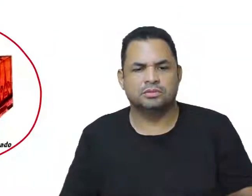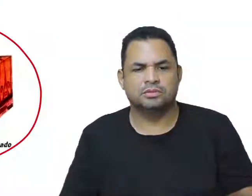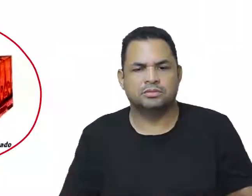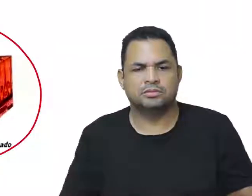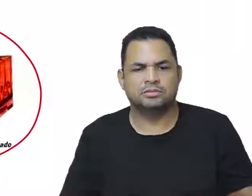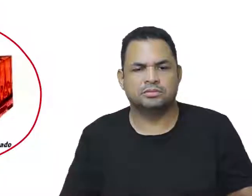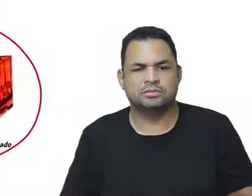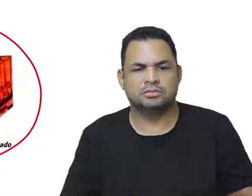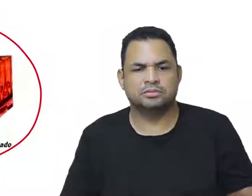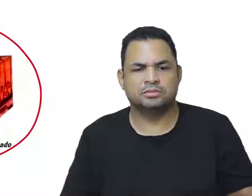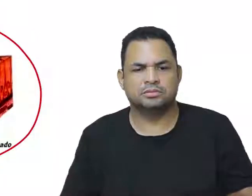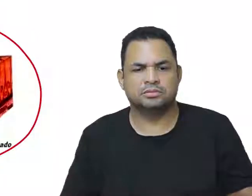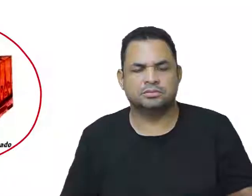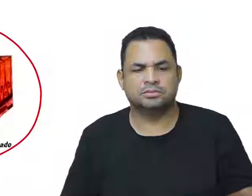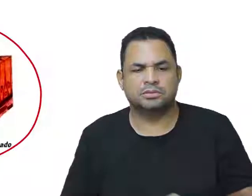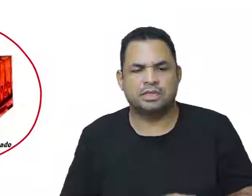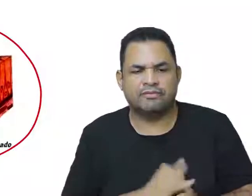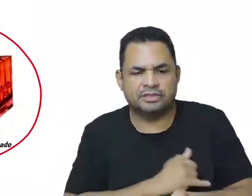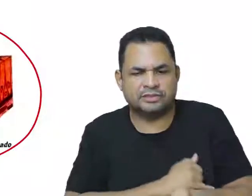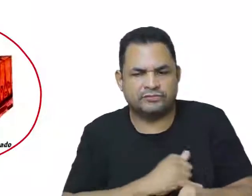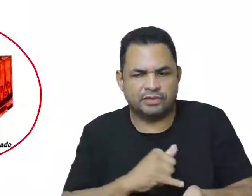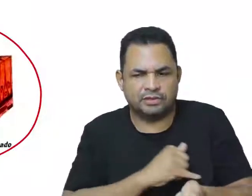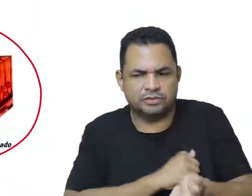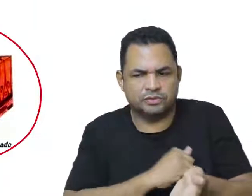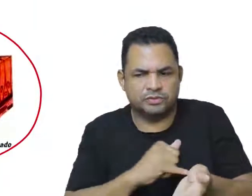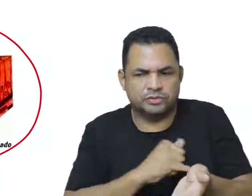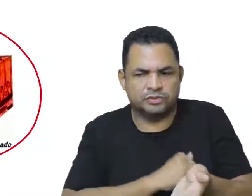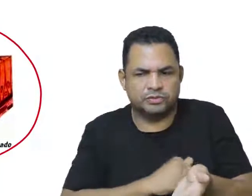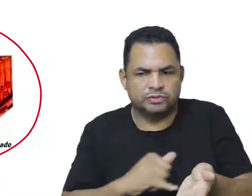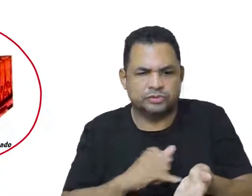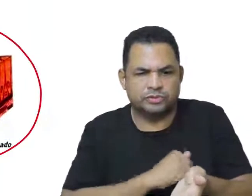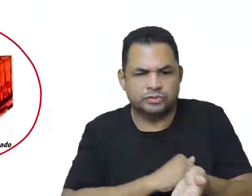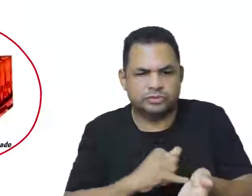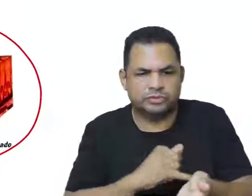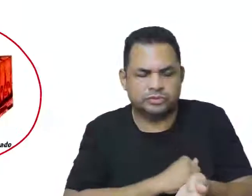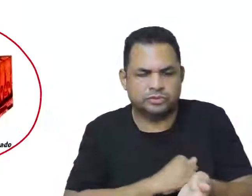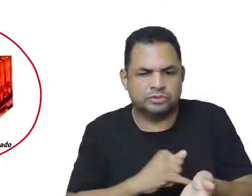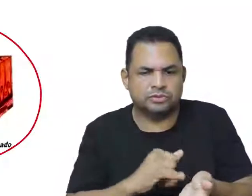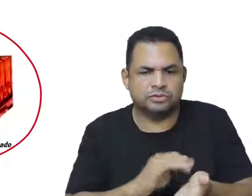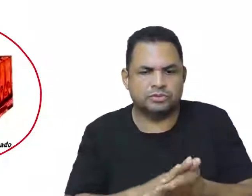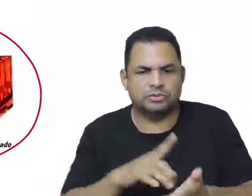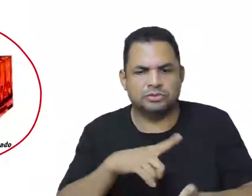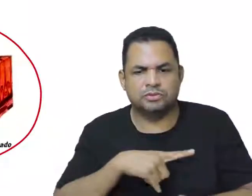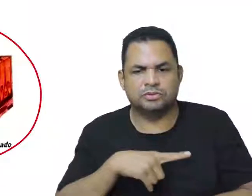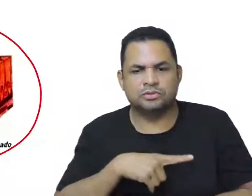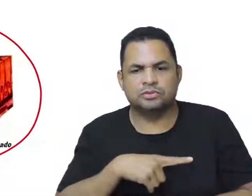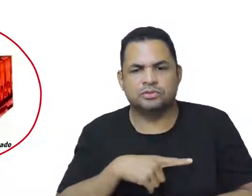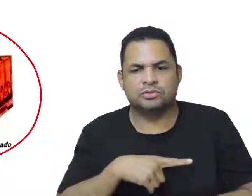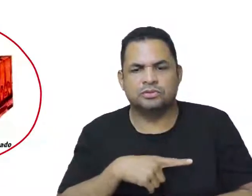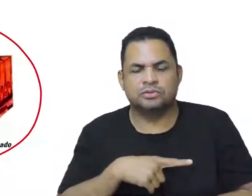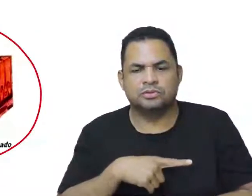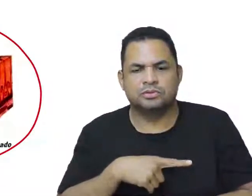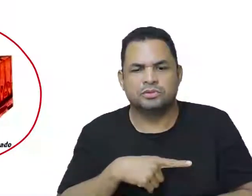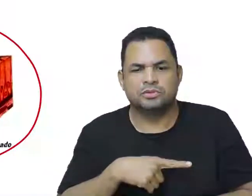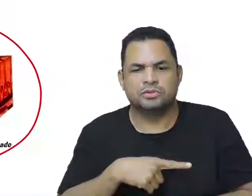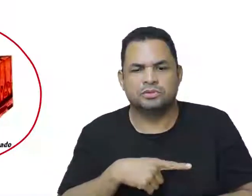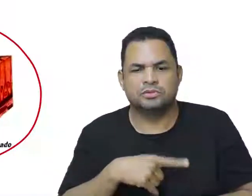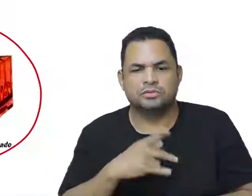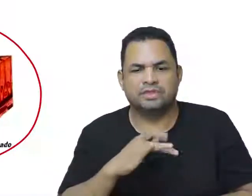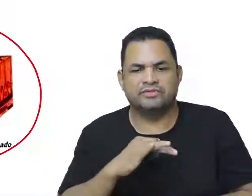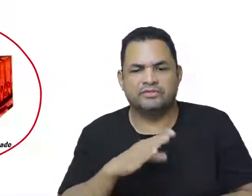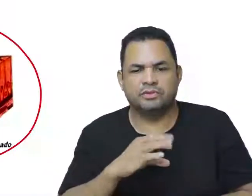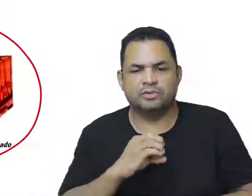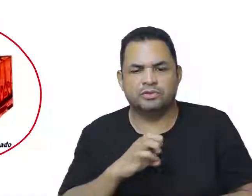grande fluxo aí, né, de vasos sanguíneos, de outros orifícios. Né? Aqui a gente também, no caso do